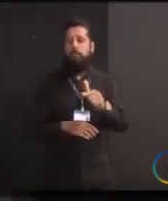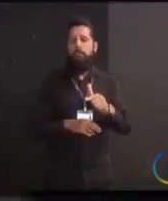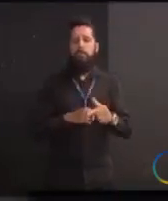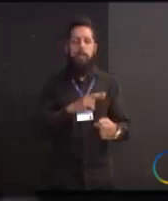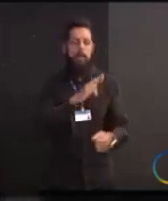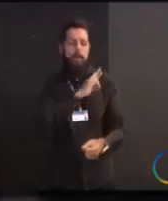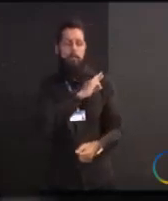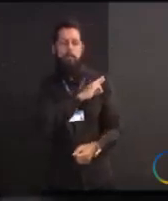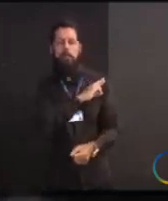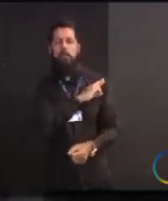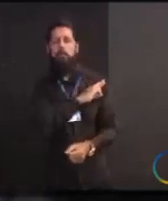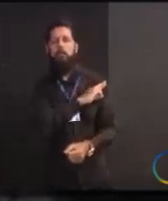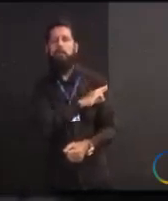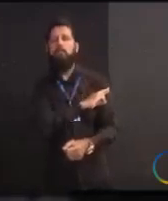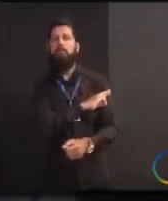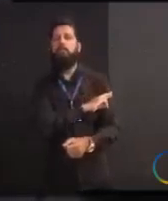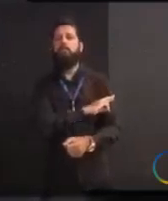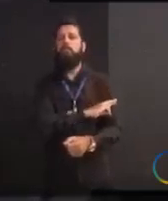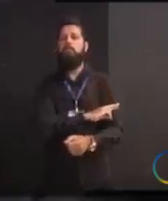respeitosamente.